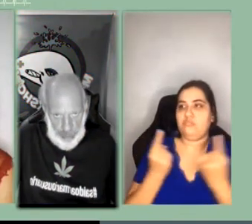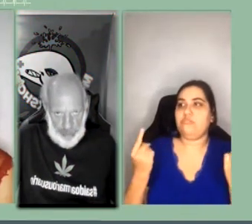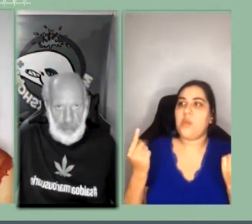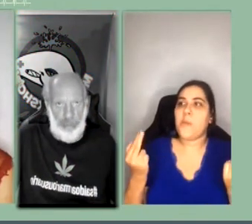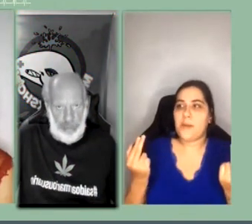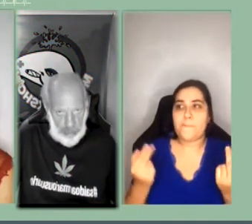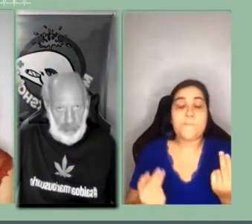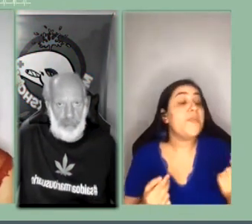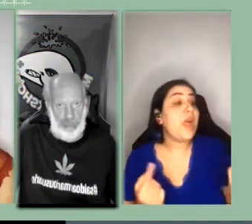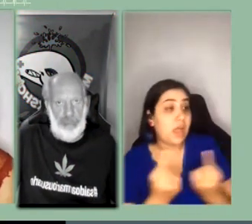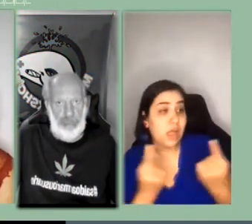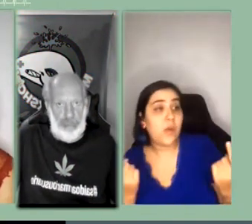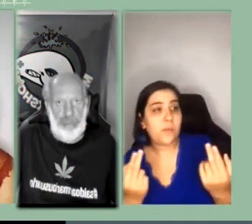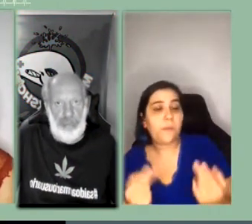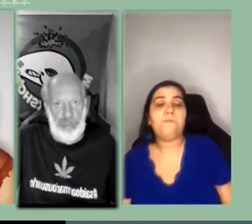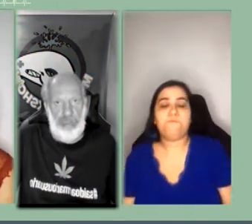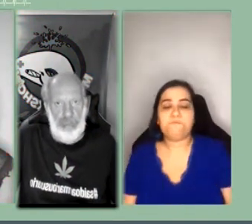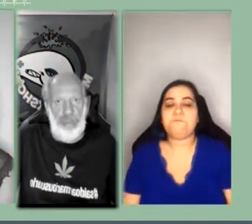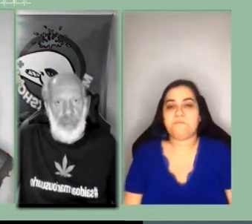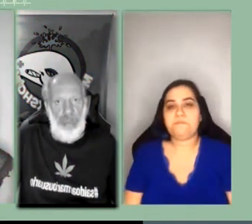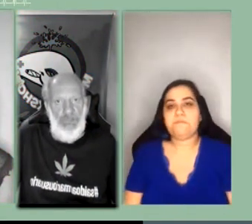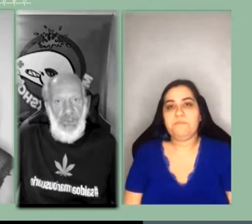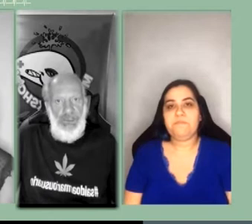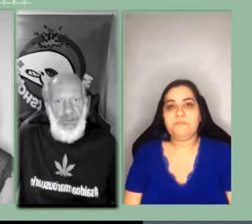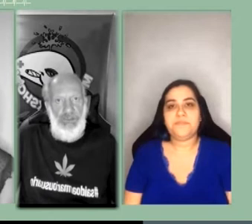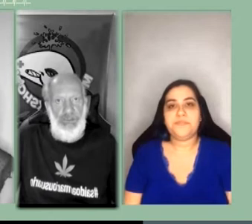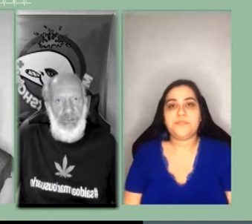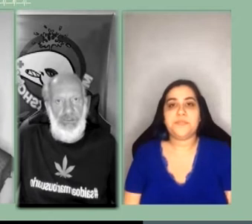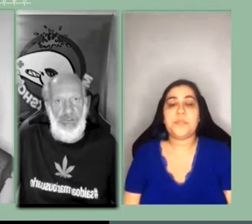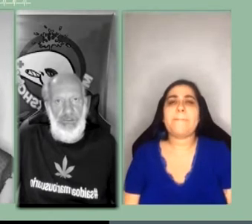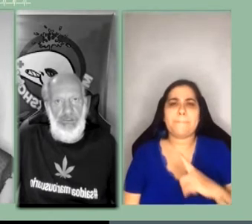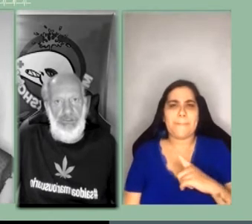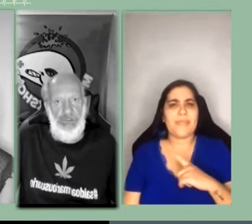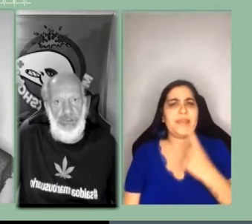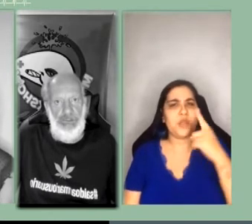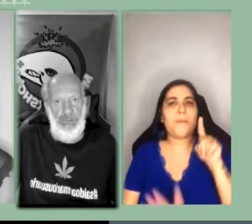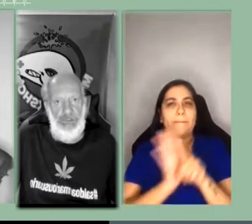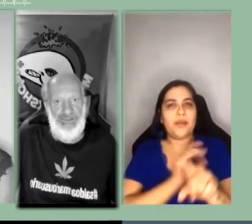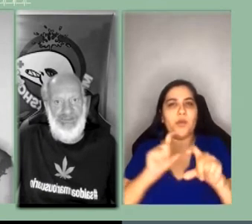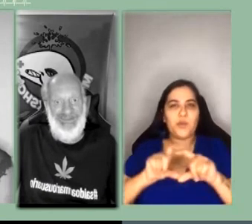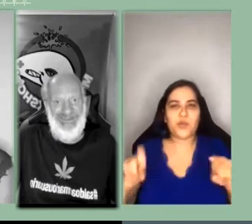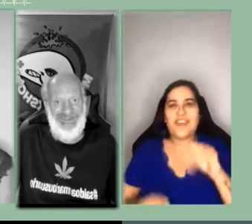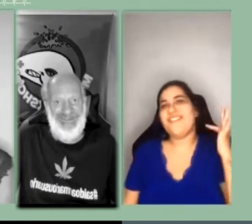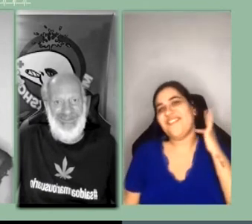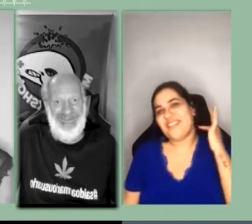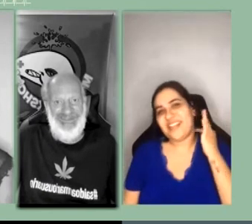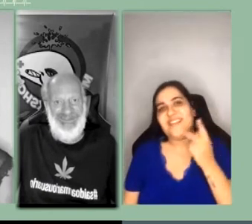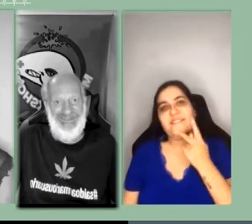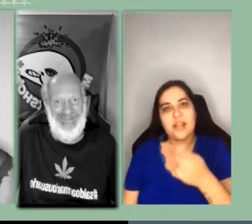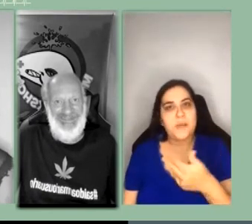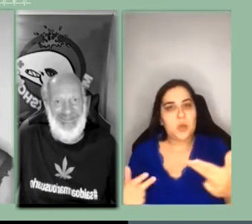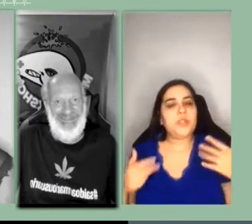proporção. 1 para 1. Tem aqui até uma pergunta, isso aqui a Fran fala com muita